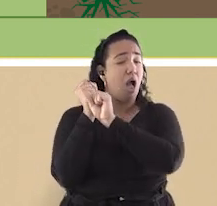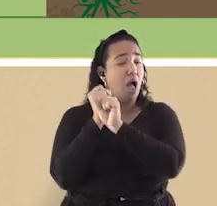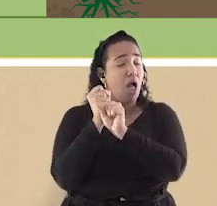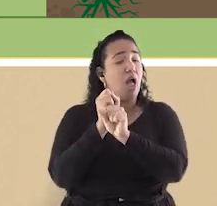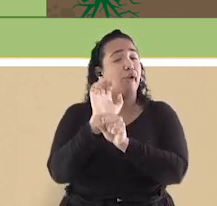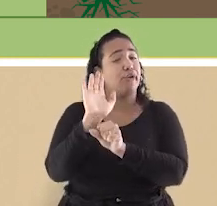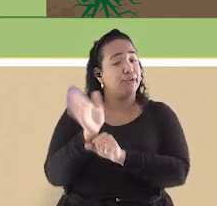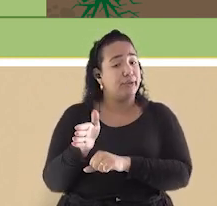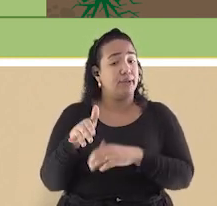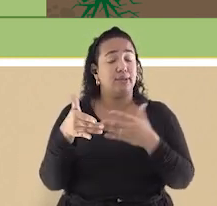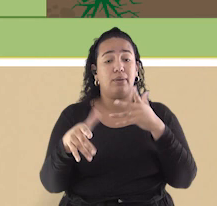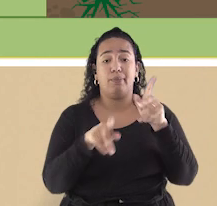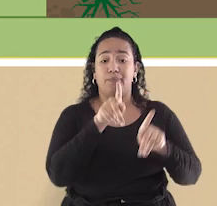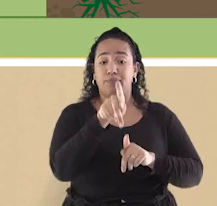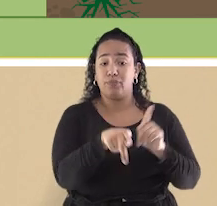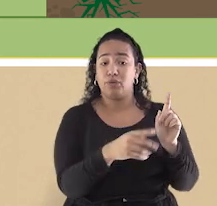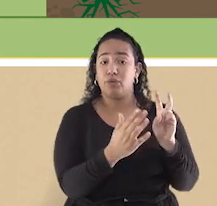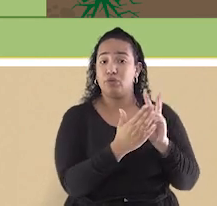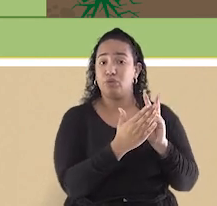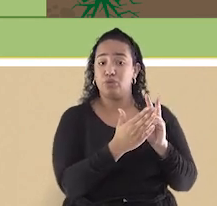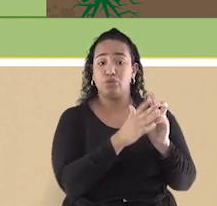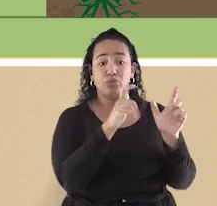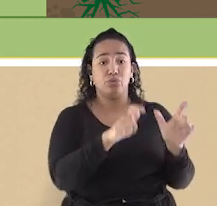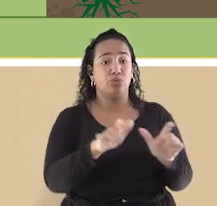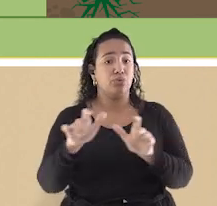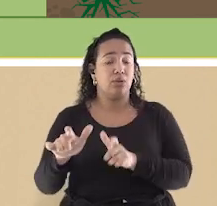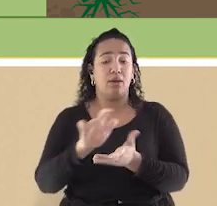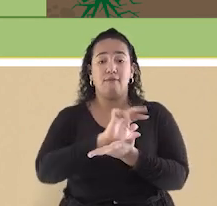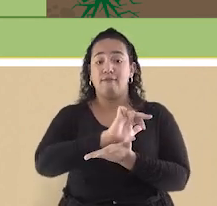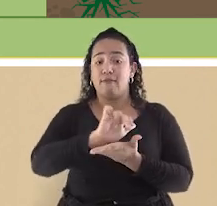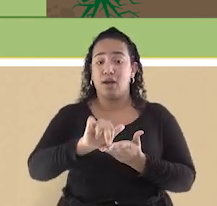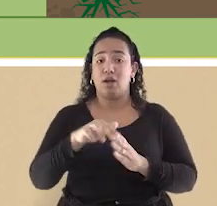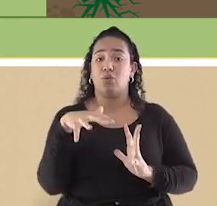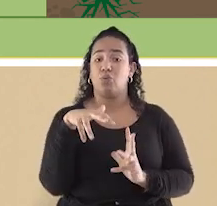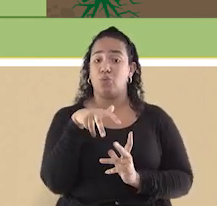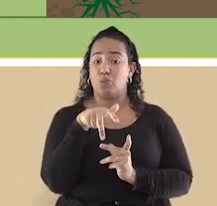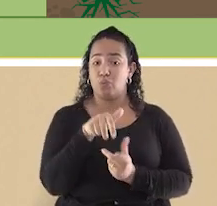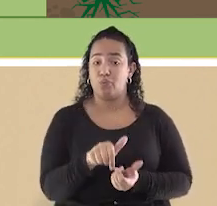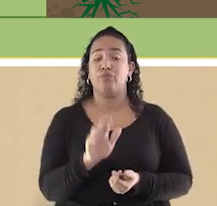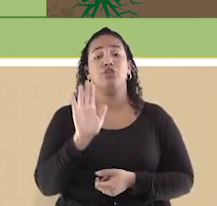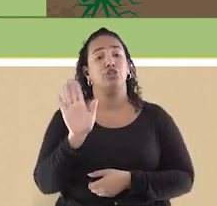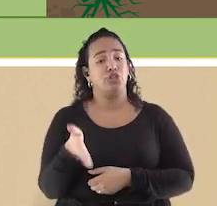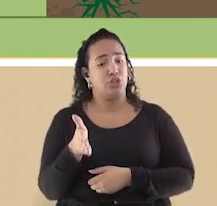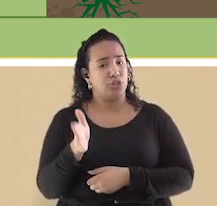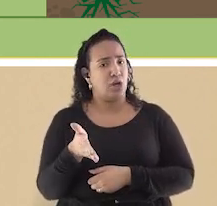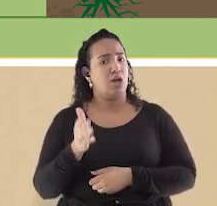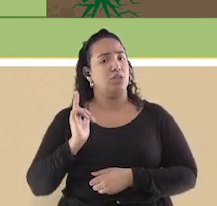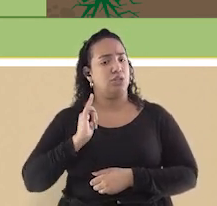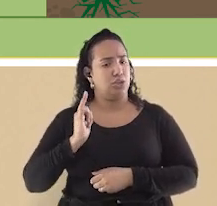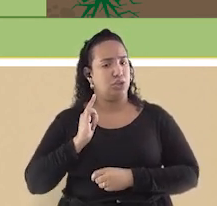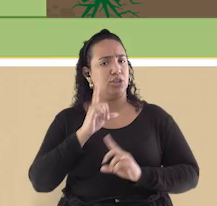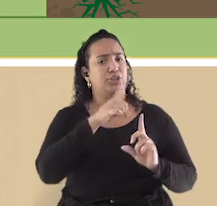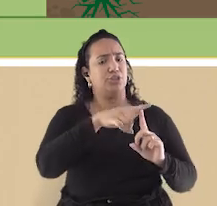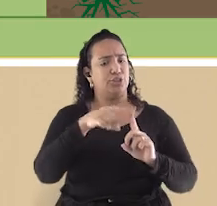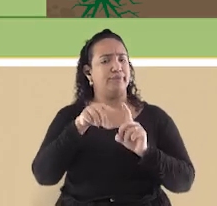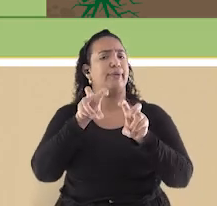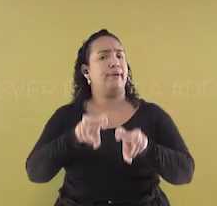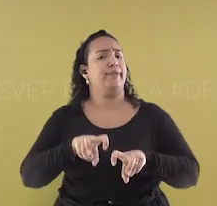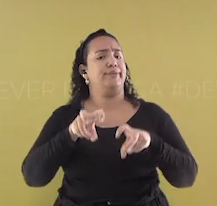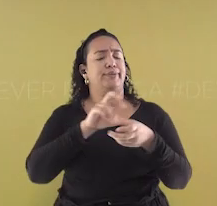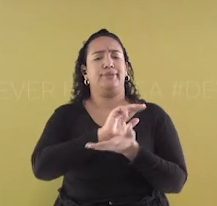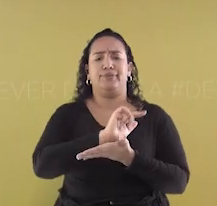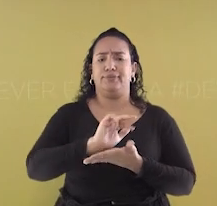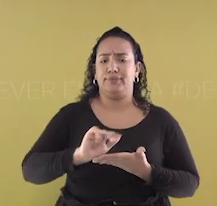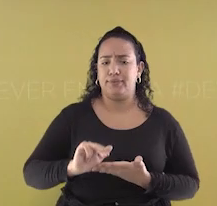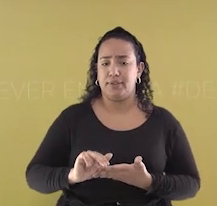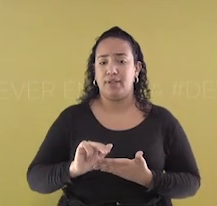povos. Os povos indígenas em diversas partes do mundo, por exemplo, já praticavam diversos tipos de agricultura,